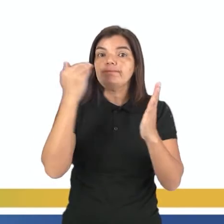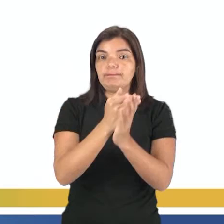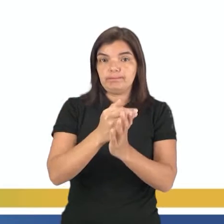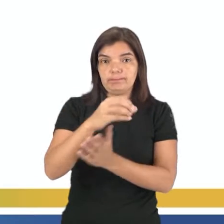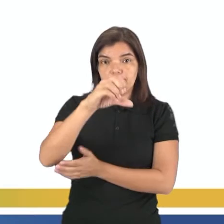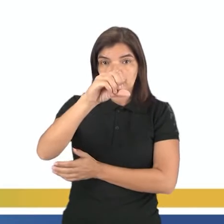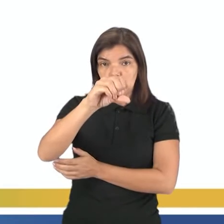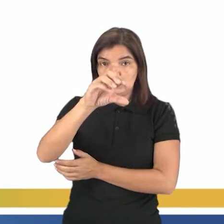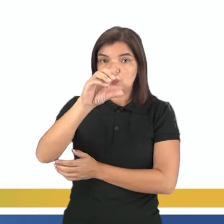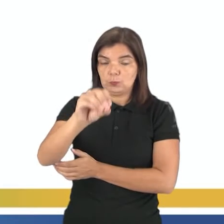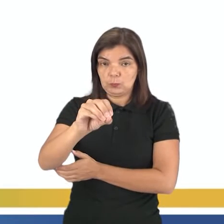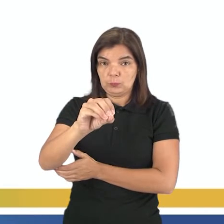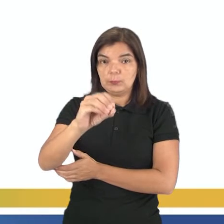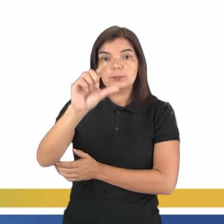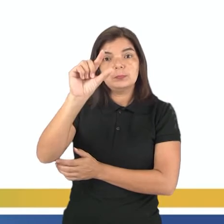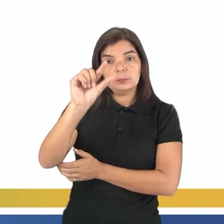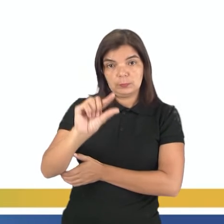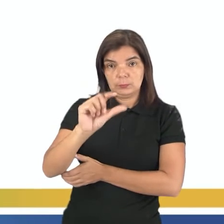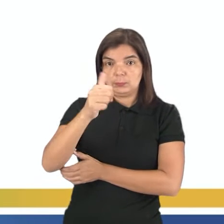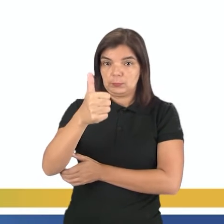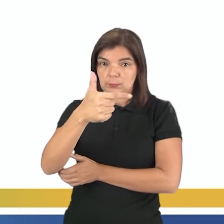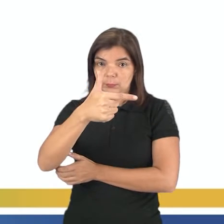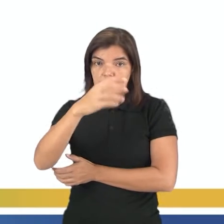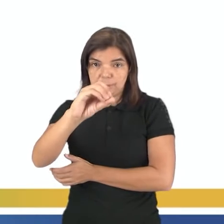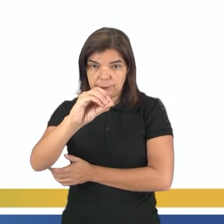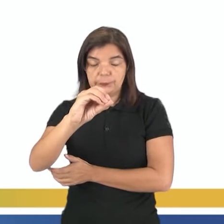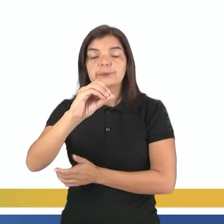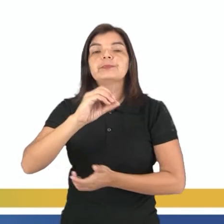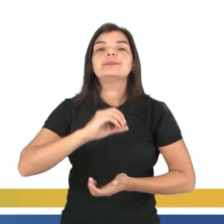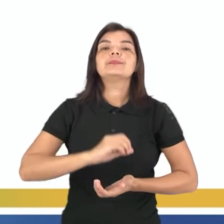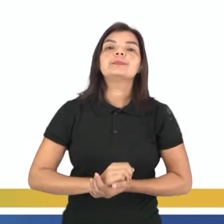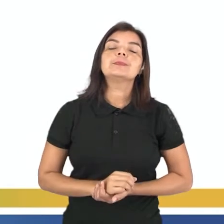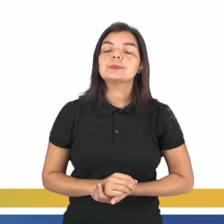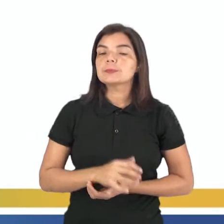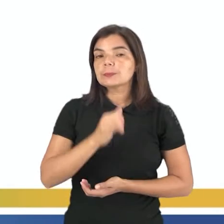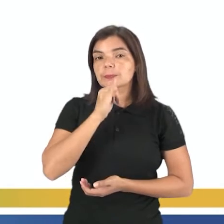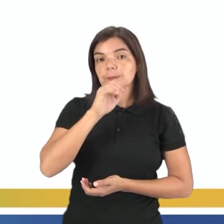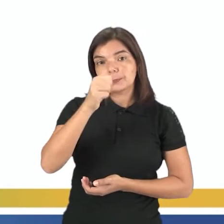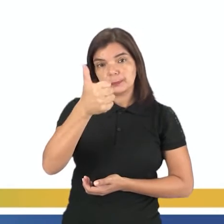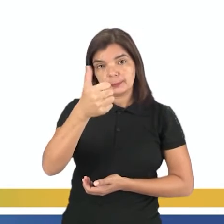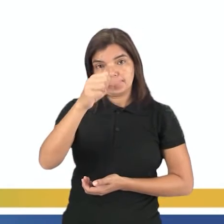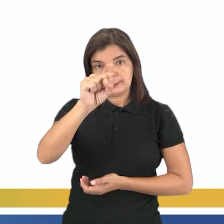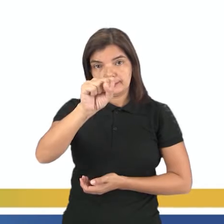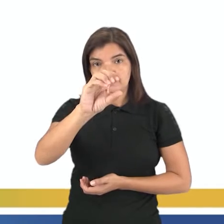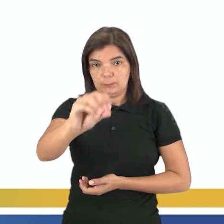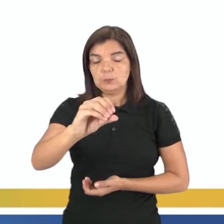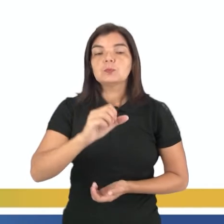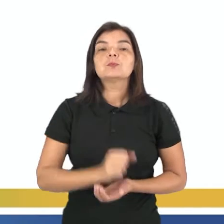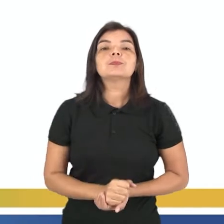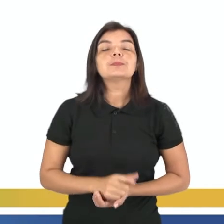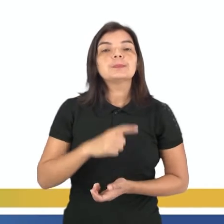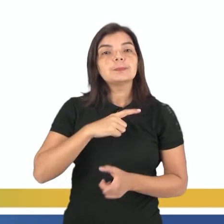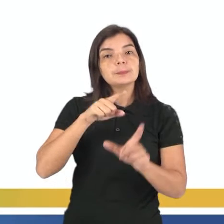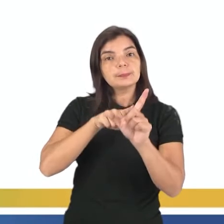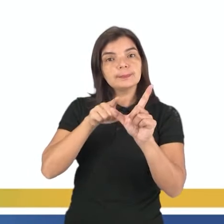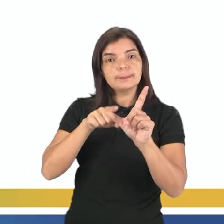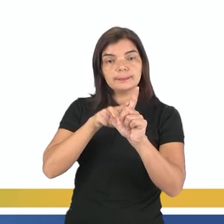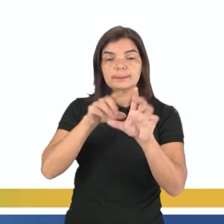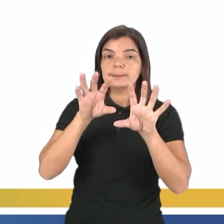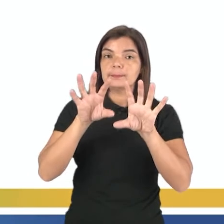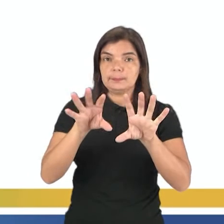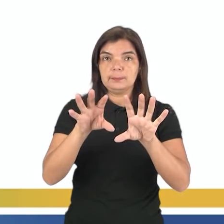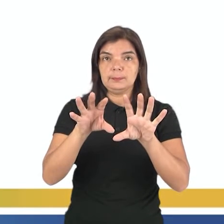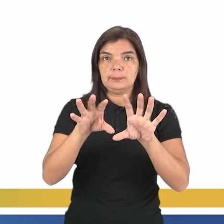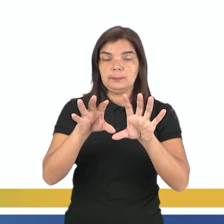que 90 graus e menor que 180. Então, um triângulo que tem um ângulo dessa